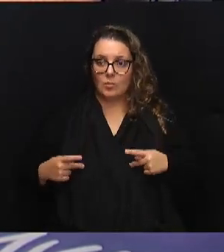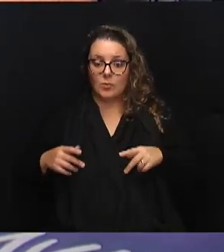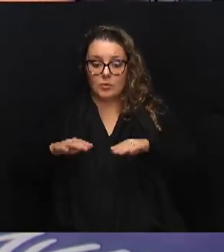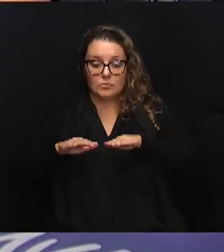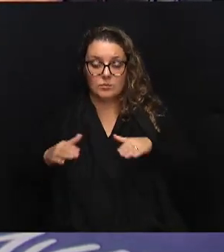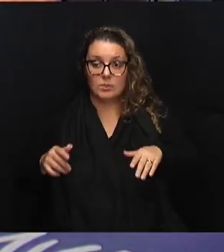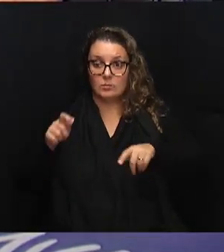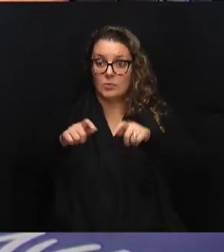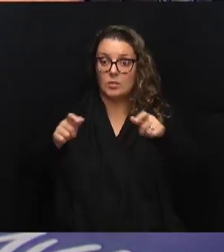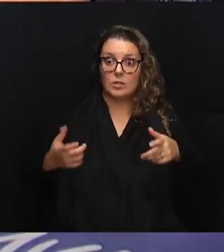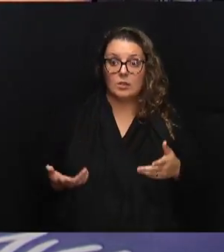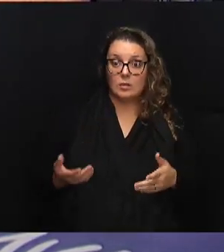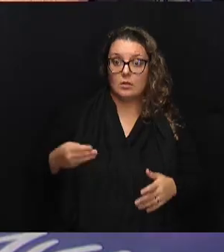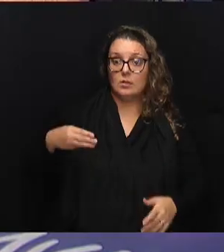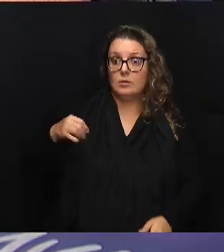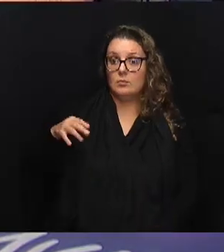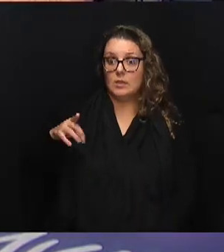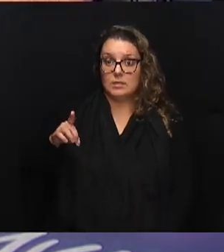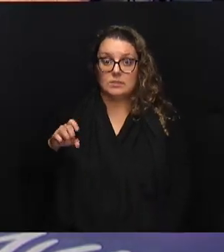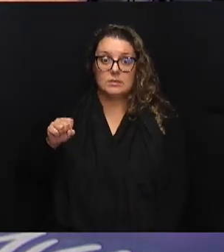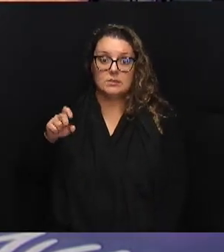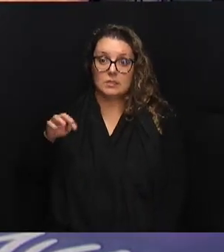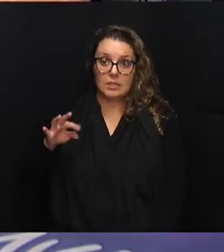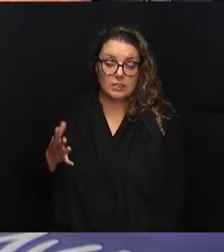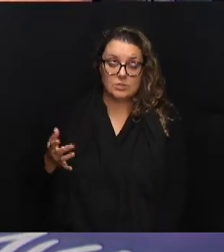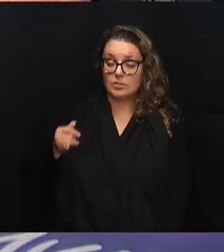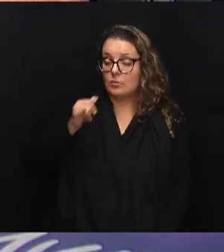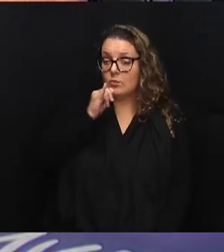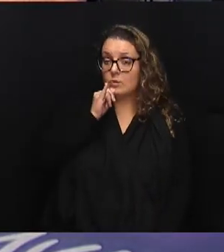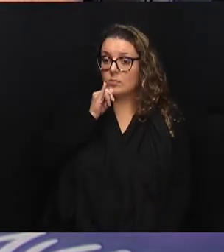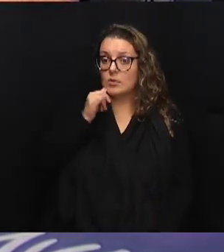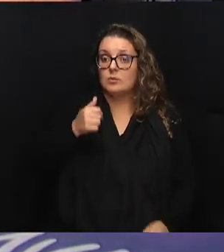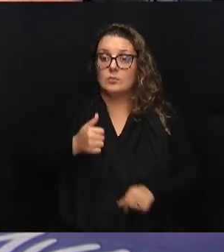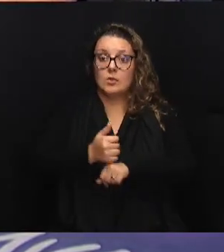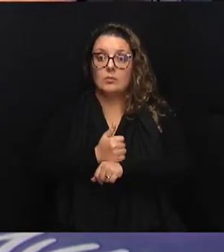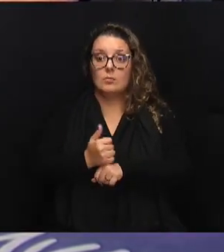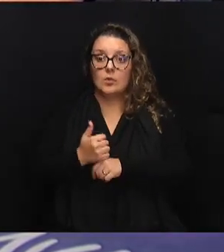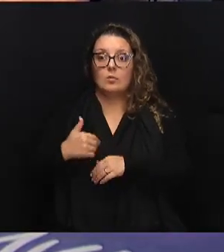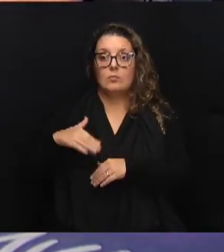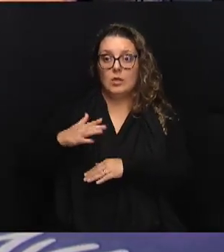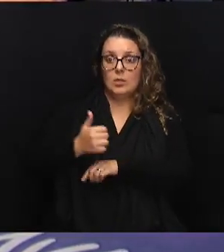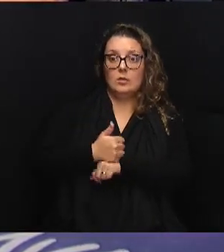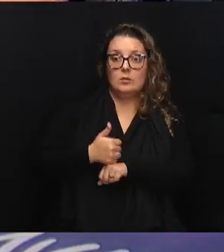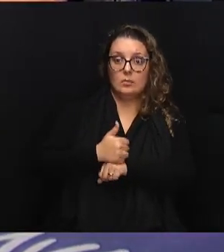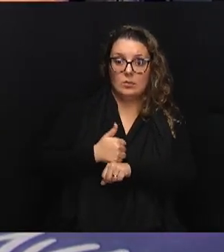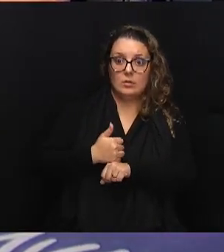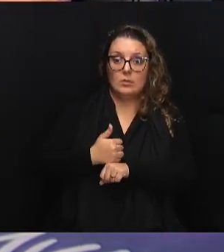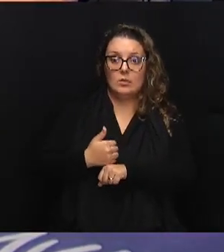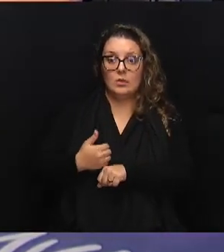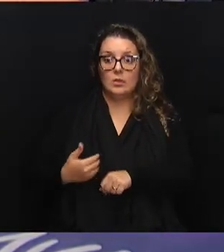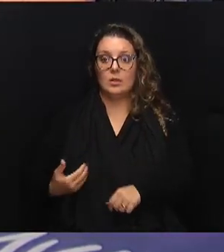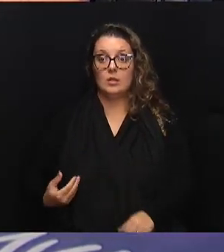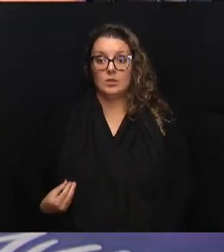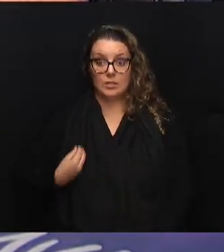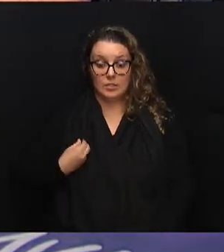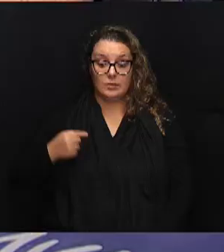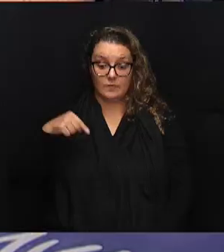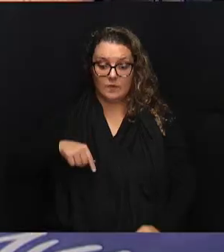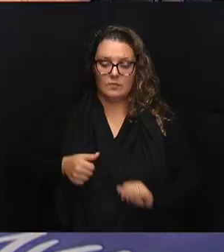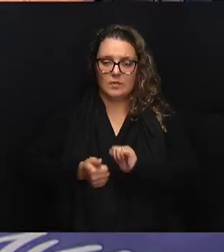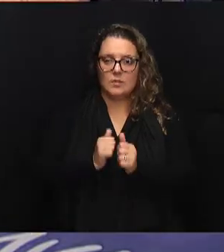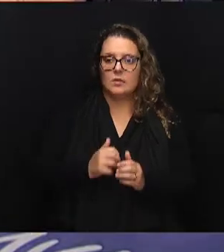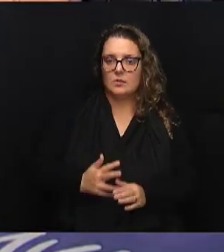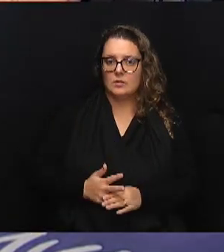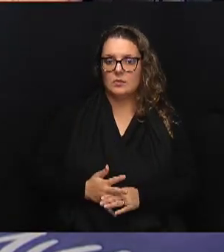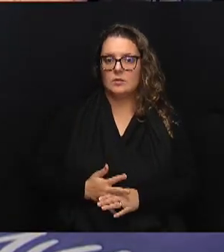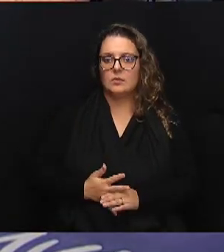tem pessoal que estuda mindset. Então, por exemplo, os jogadores que já estão no nível mais profissional, que vivem da modalidade, esses caras, eles